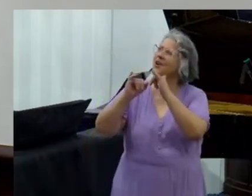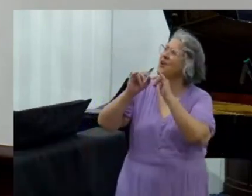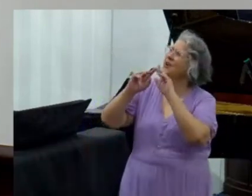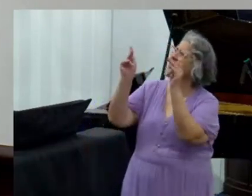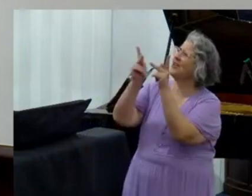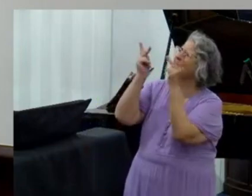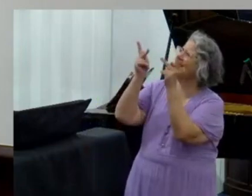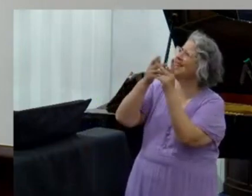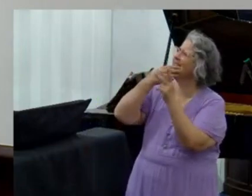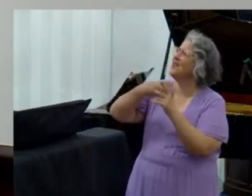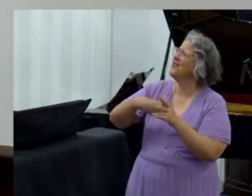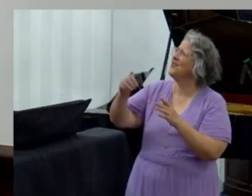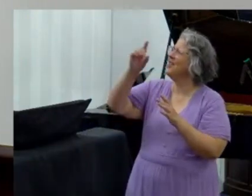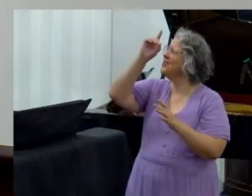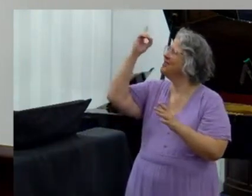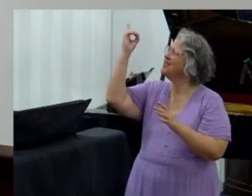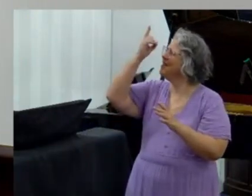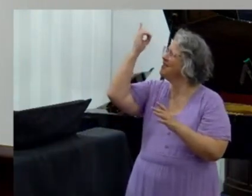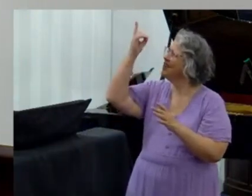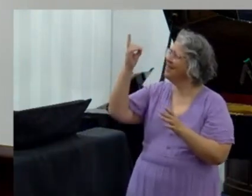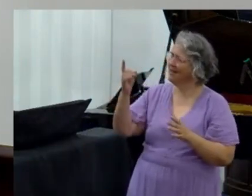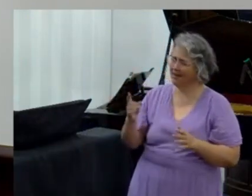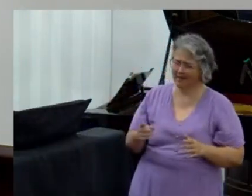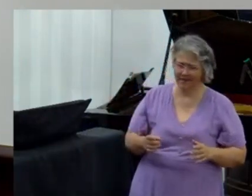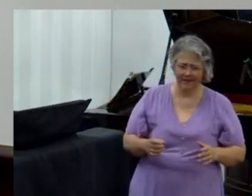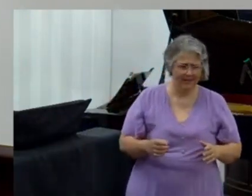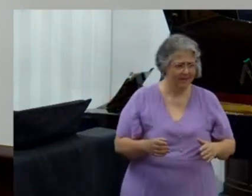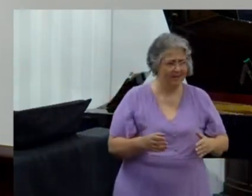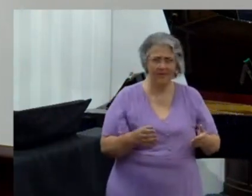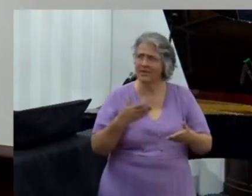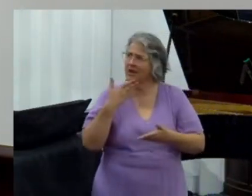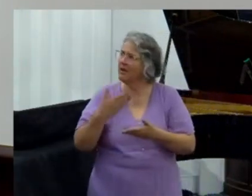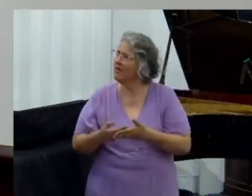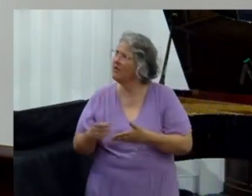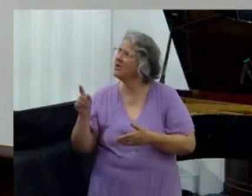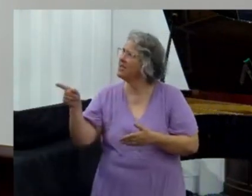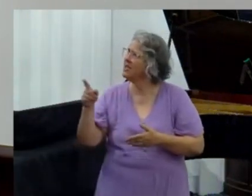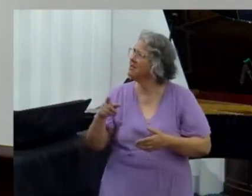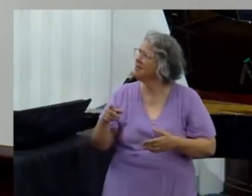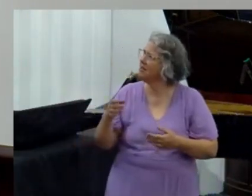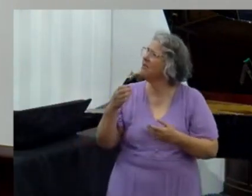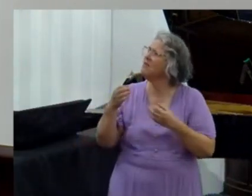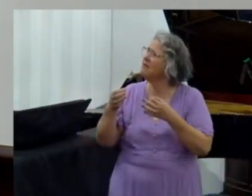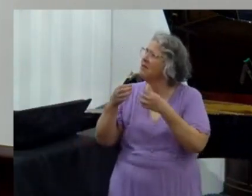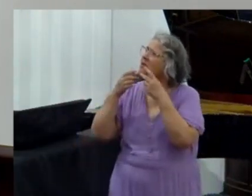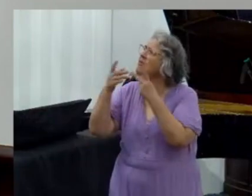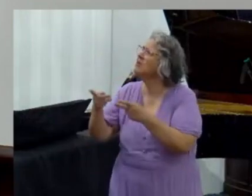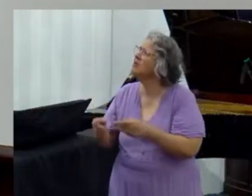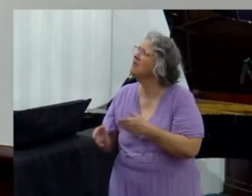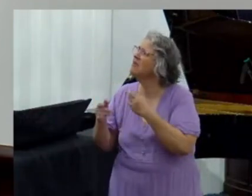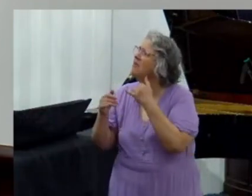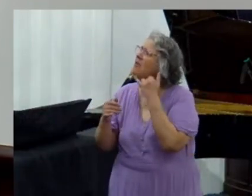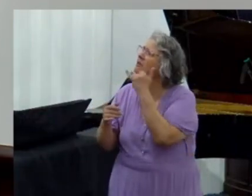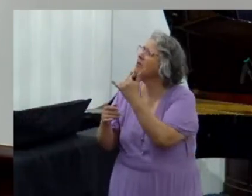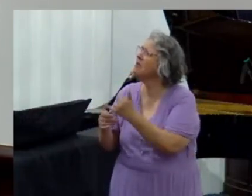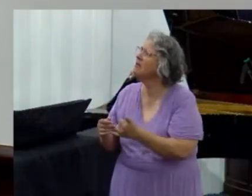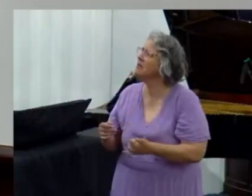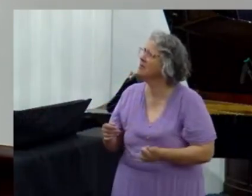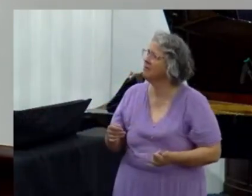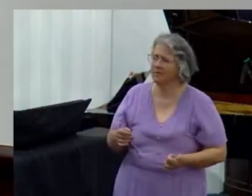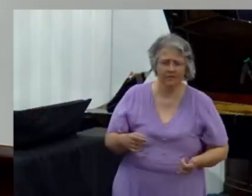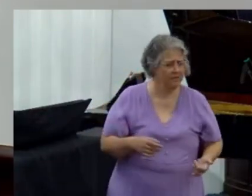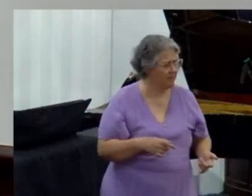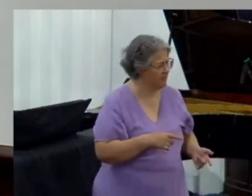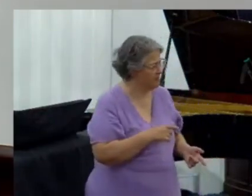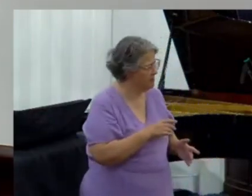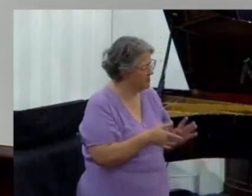perguntaram a Jesus: você está ouvindo o que estão dizendo? Jesus respondeu: sim, vocês nunca leram? Da boca de